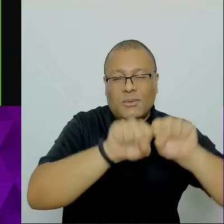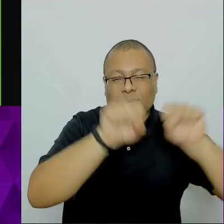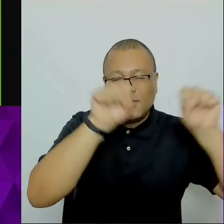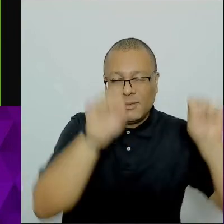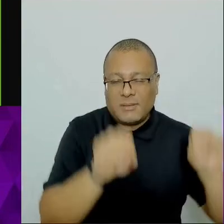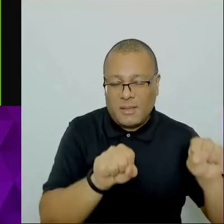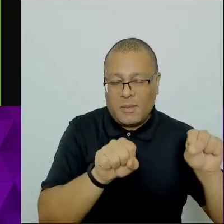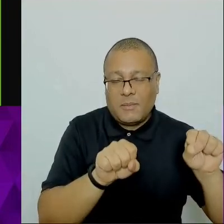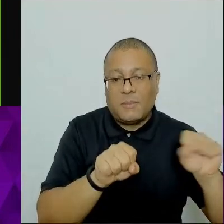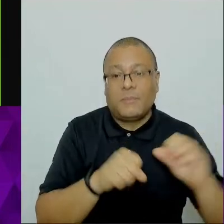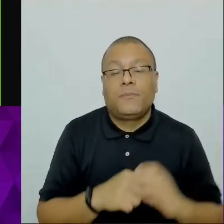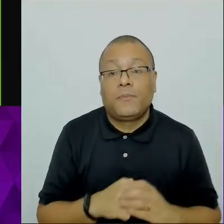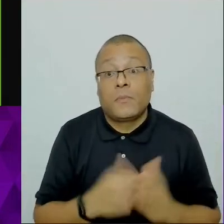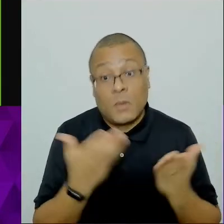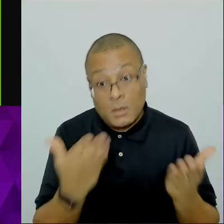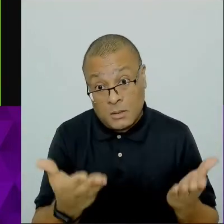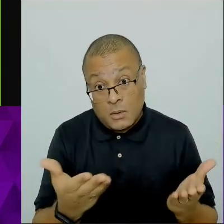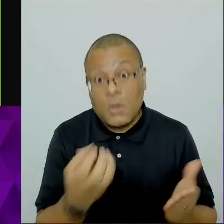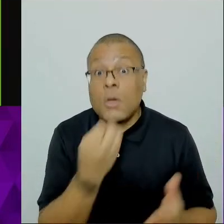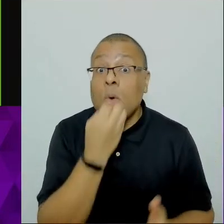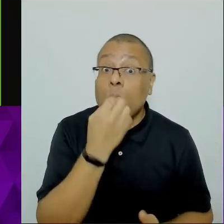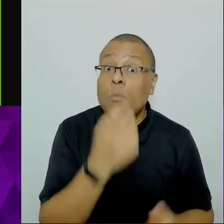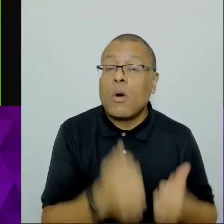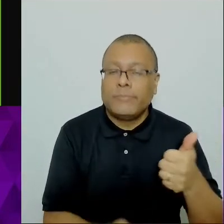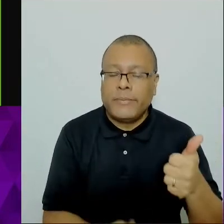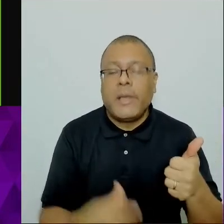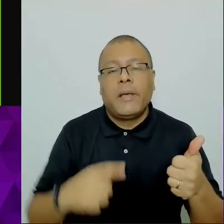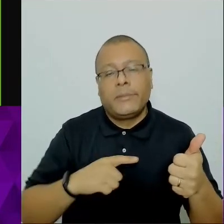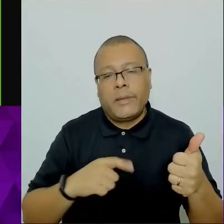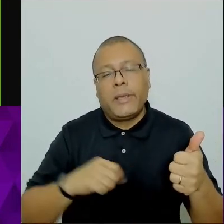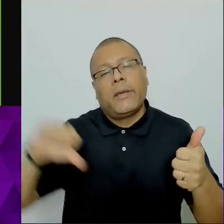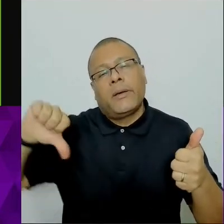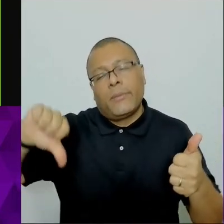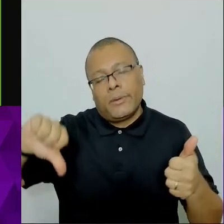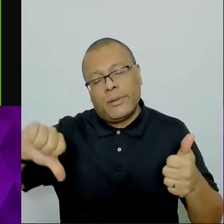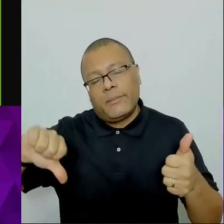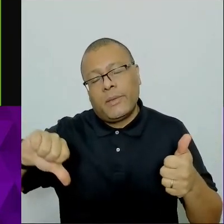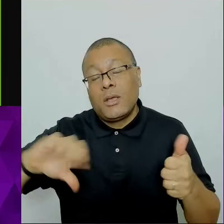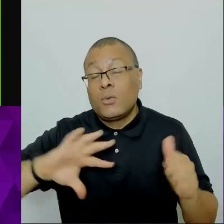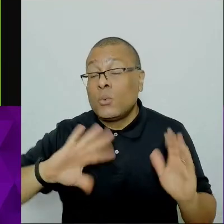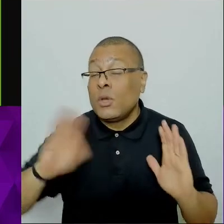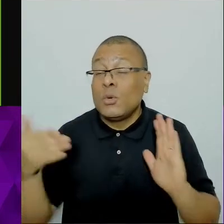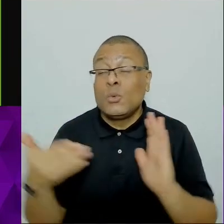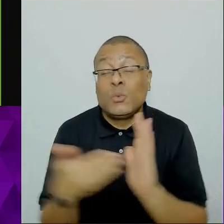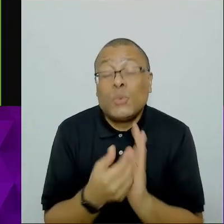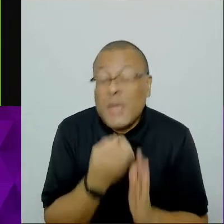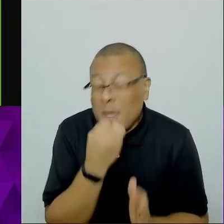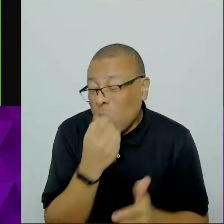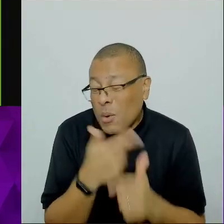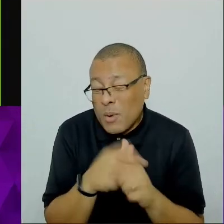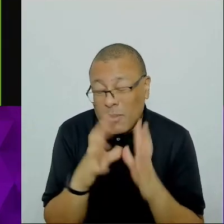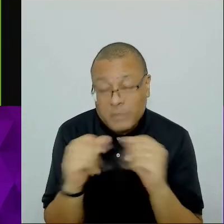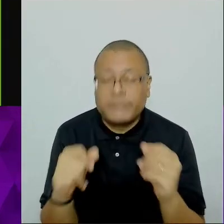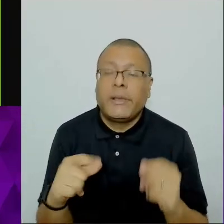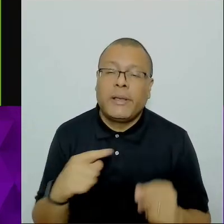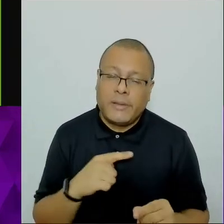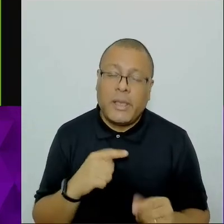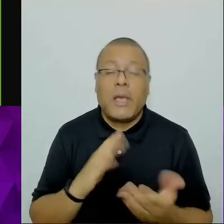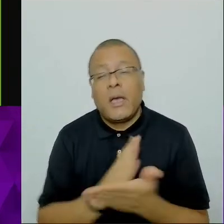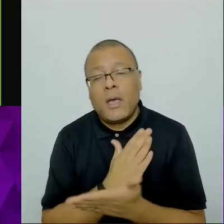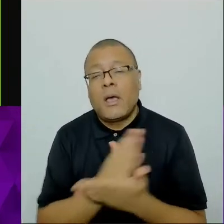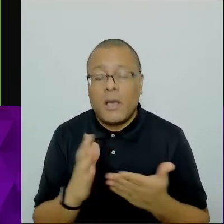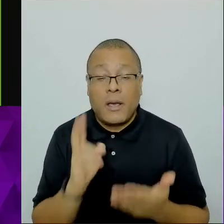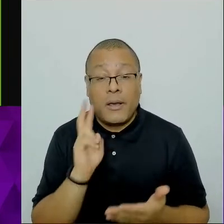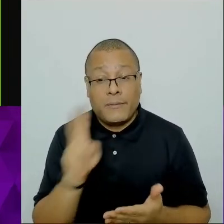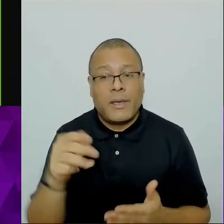Então, esses são os prós que nós enxergamos. É lógico que nem tudo é bala de prata, nada é bala de prata, na verdade, e a gente tem os contras. Vou deixar a